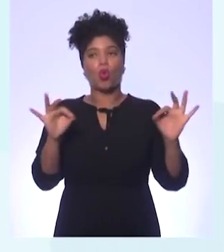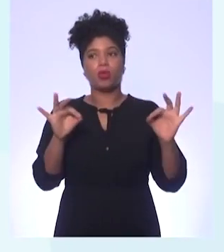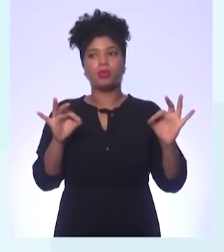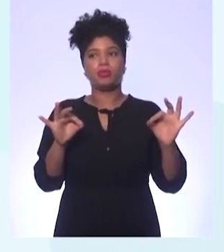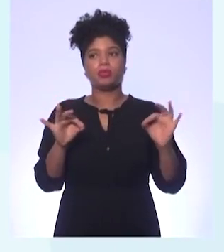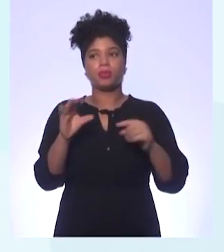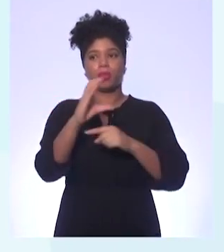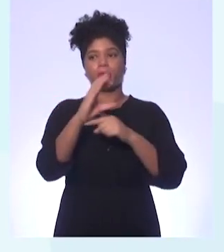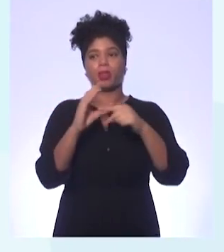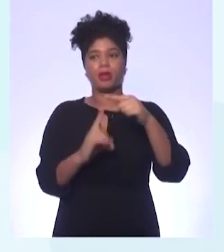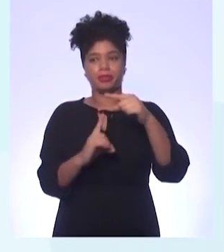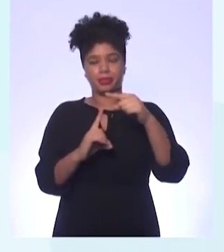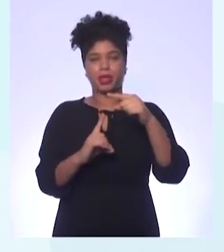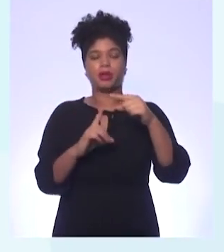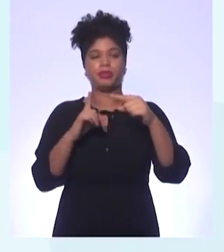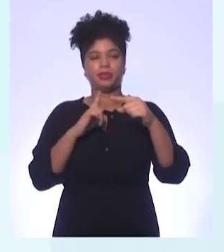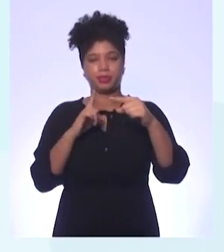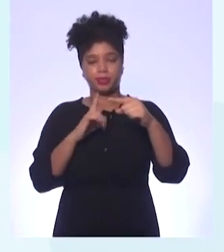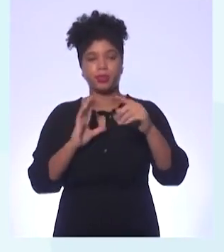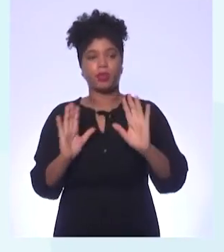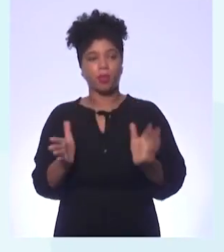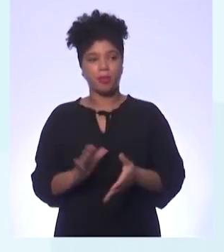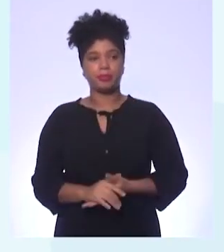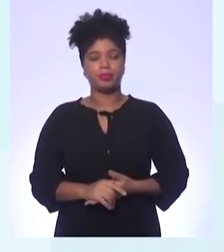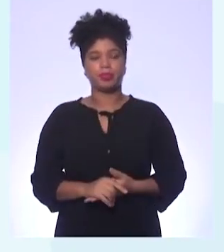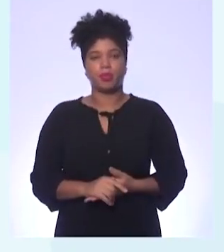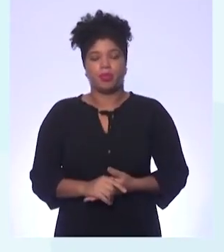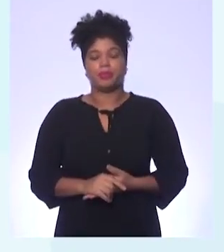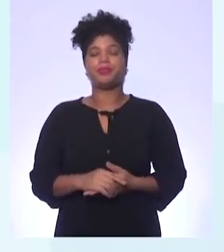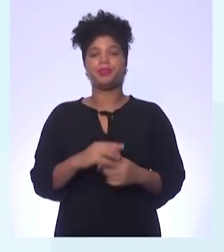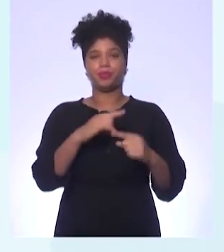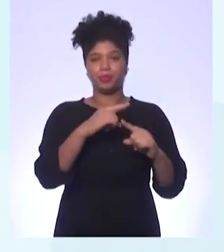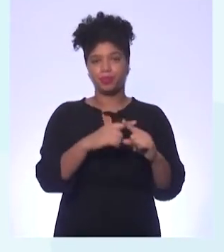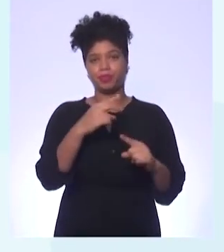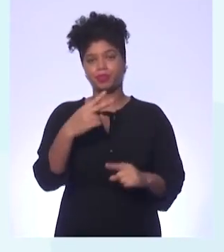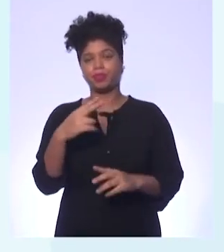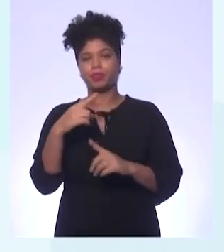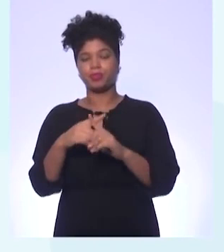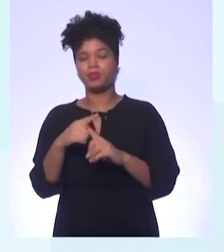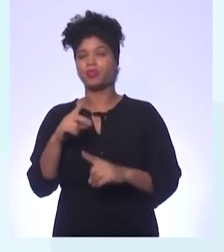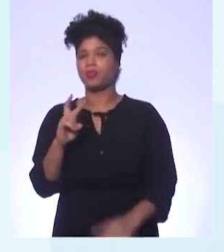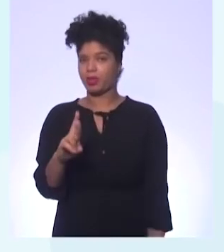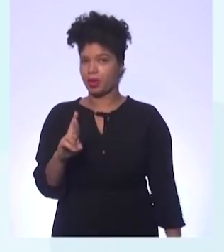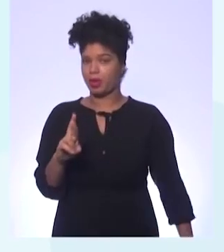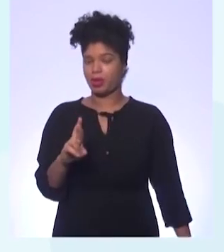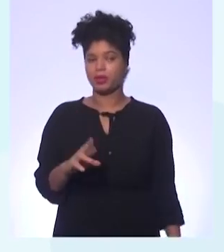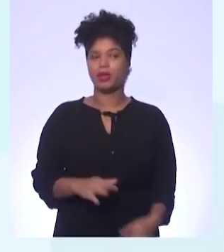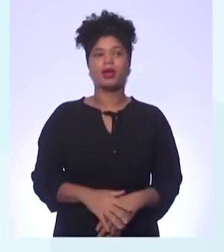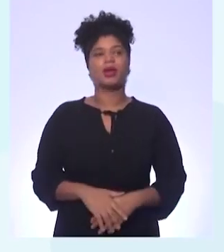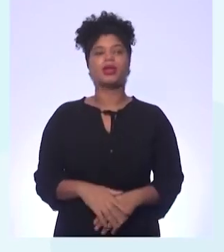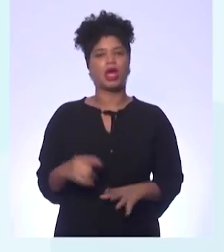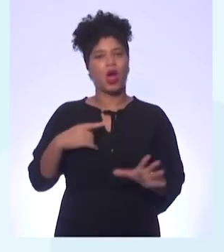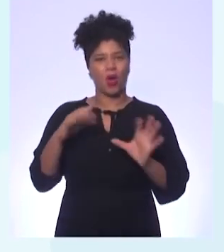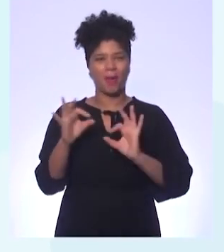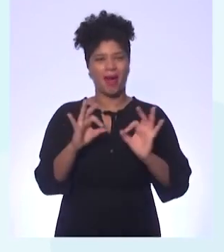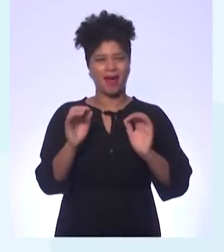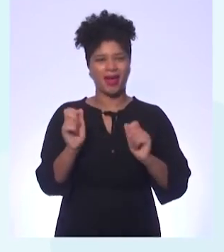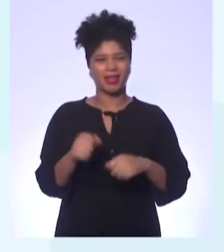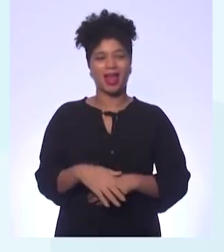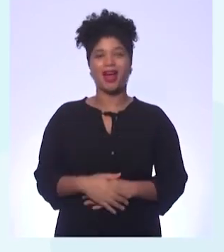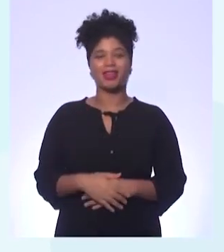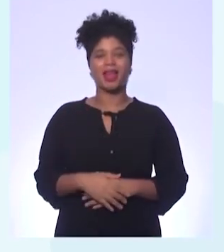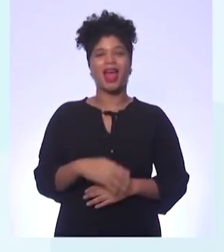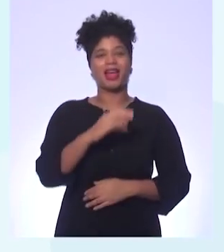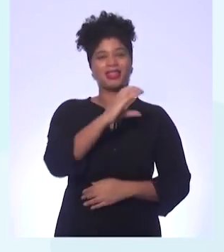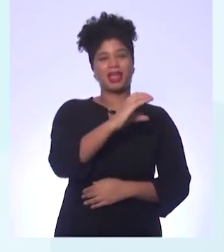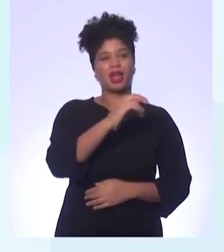2 raios, a gente fica com π vezes 2 vezes r. E arrumando isso, porque esse 2 no meio fica feio, a gente tem o